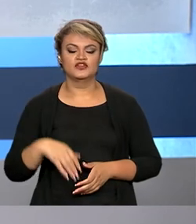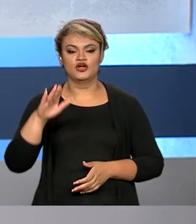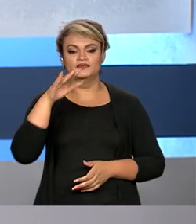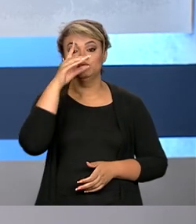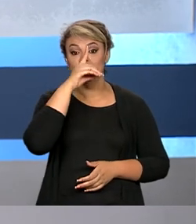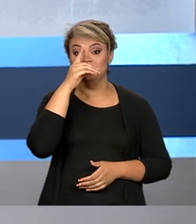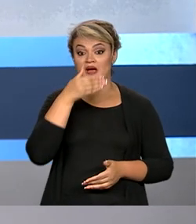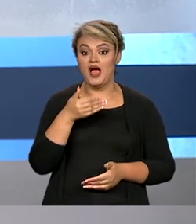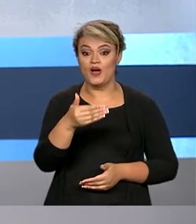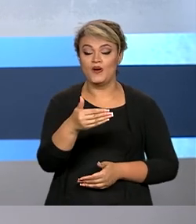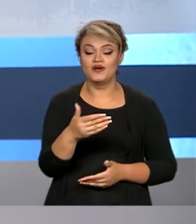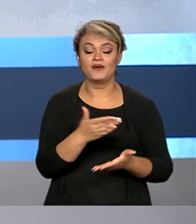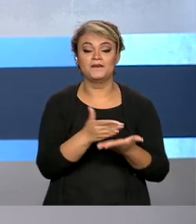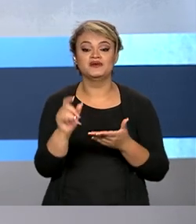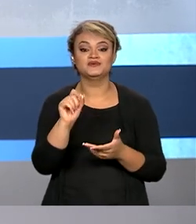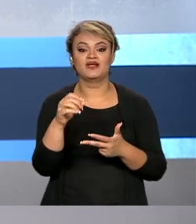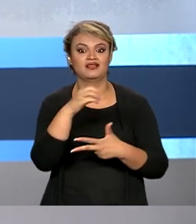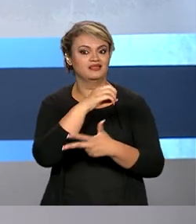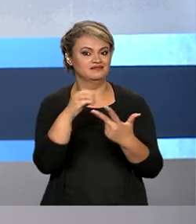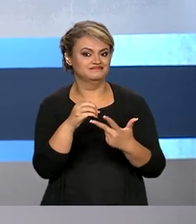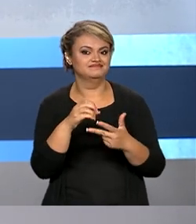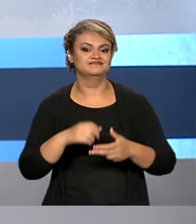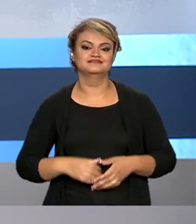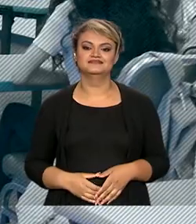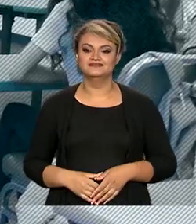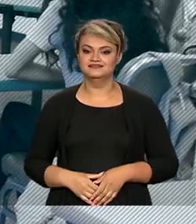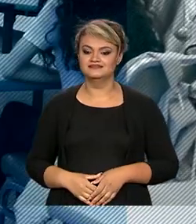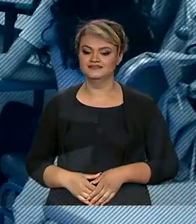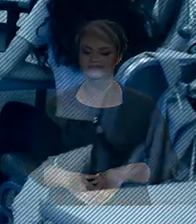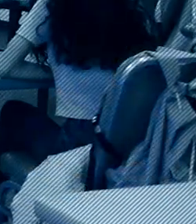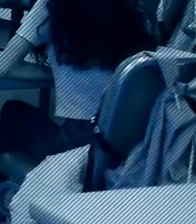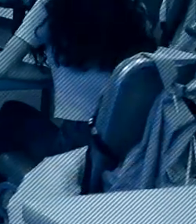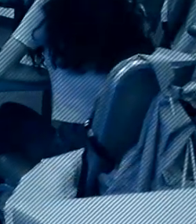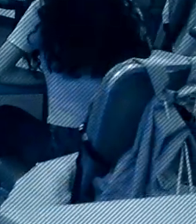domingo agora dia 13 tem prova do Enem